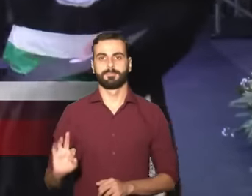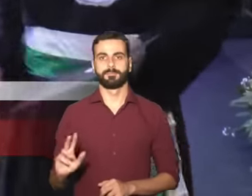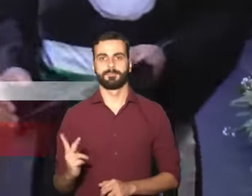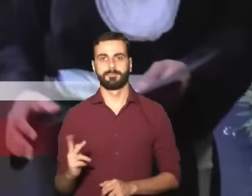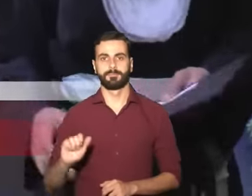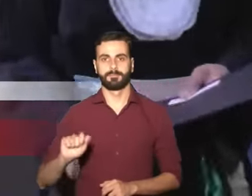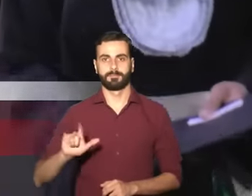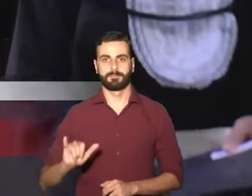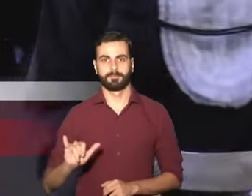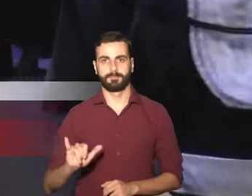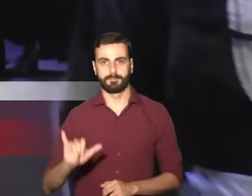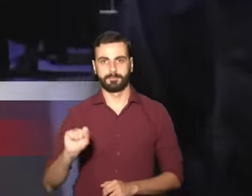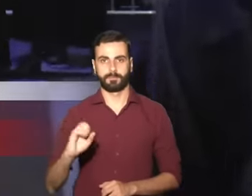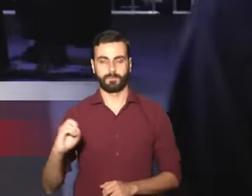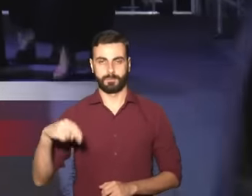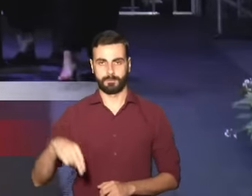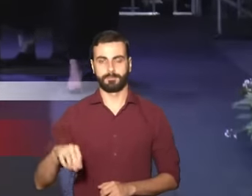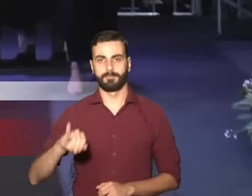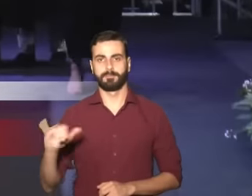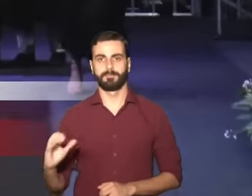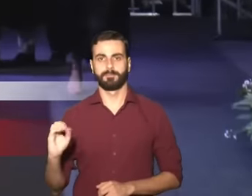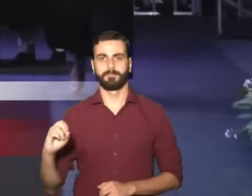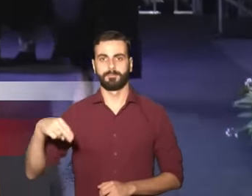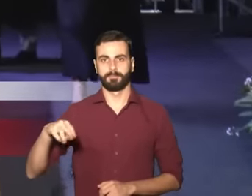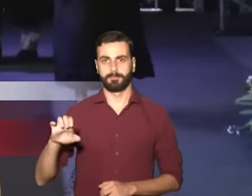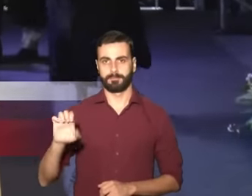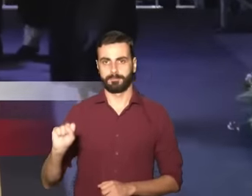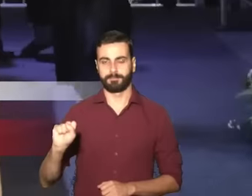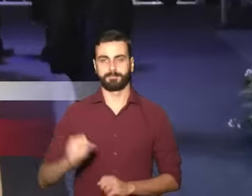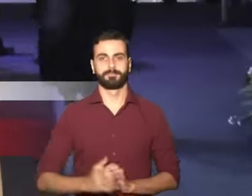Thalisson Johnny Lisieri Crispim.